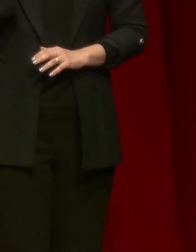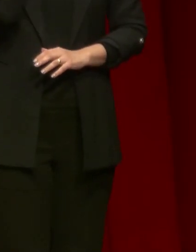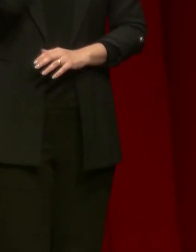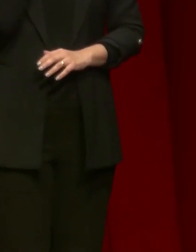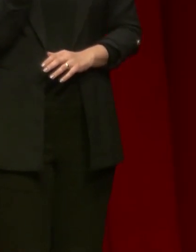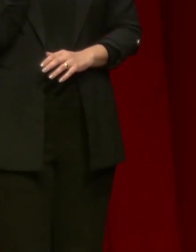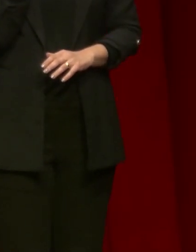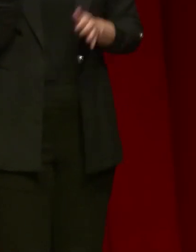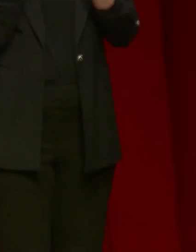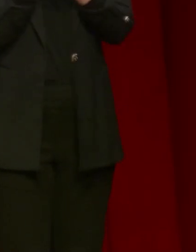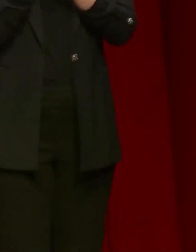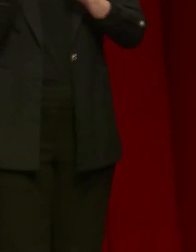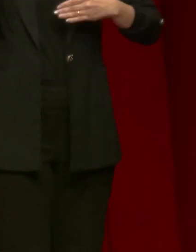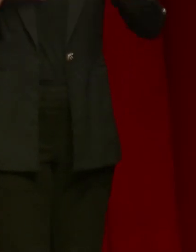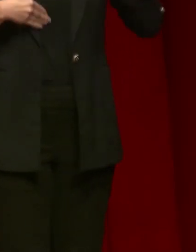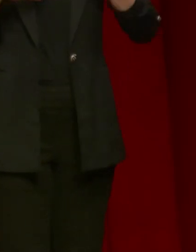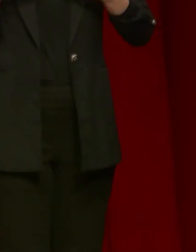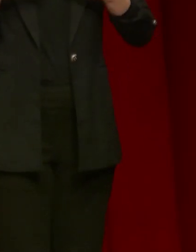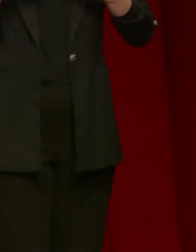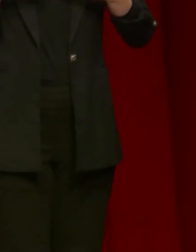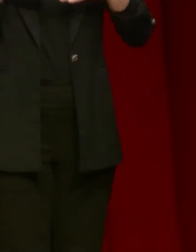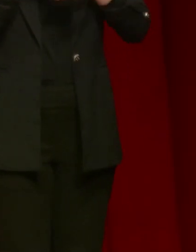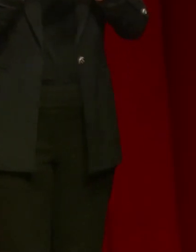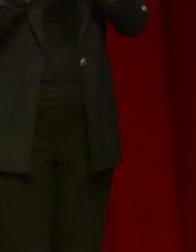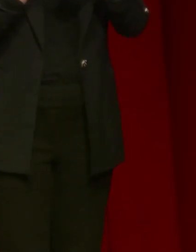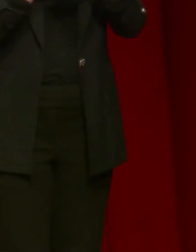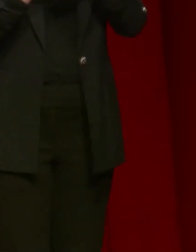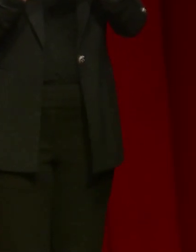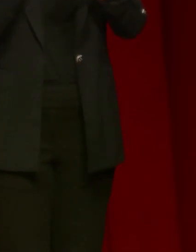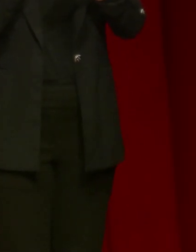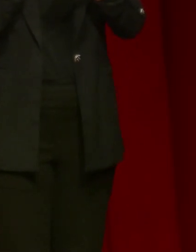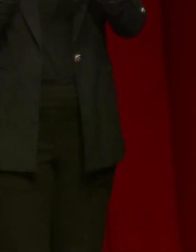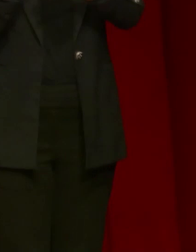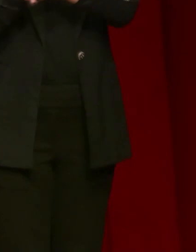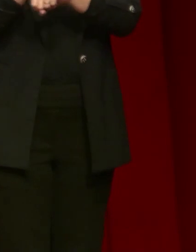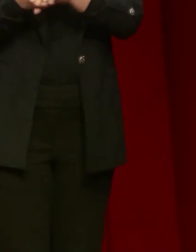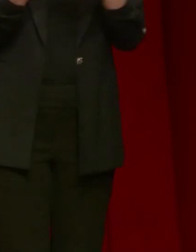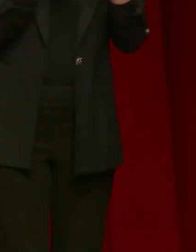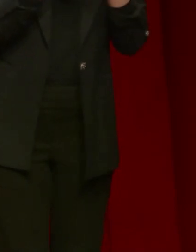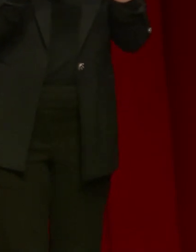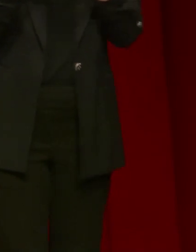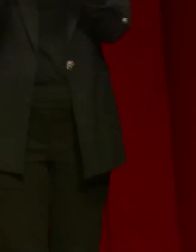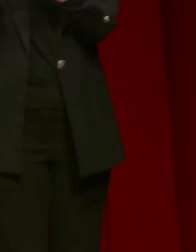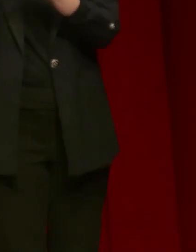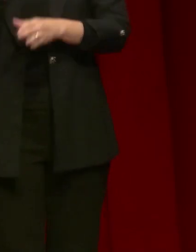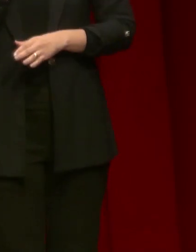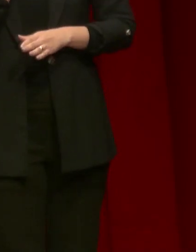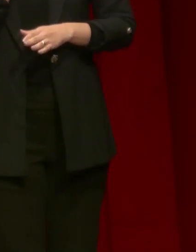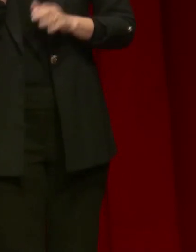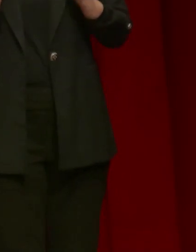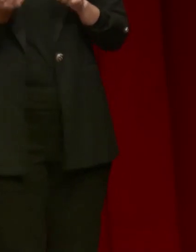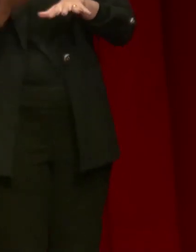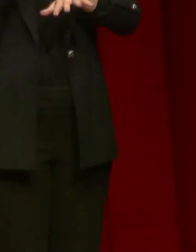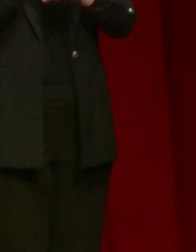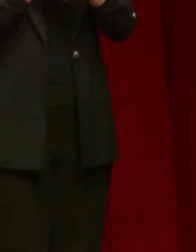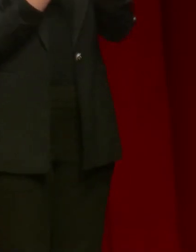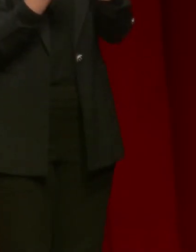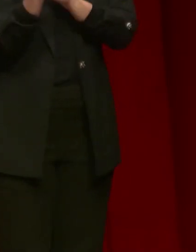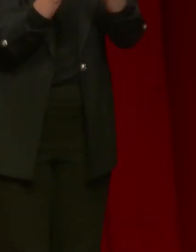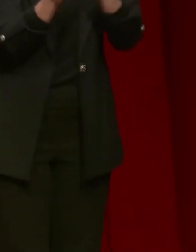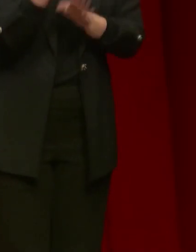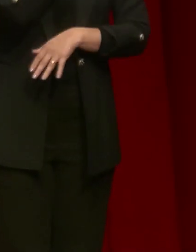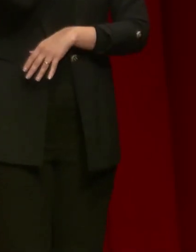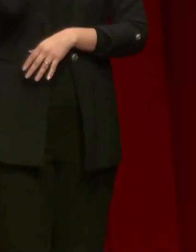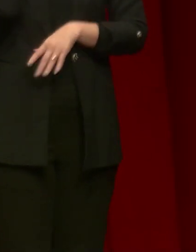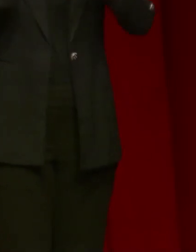Instituto Corpo Tátil, criou e coordena 3 grupos de WhatsApp, nos quais promove a inclusão e acessibilidade da pessoa